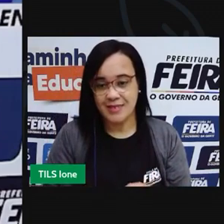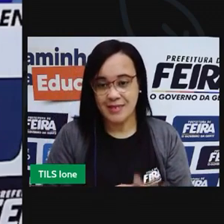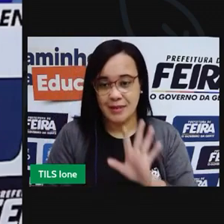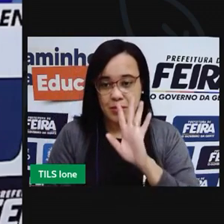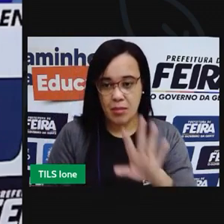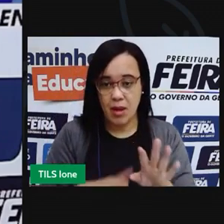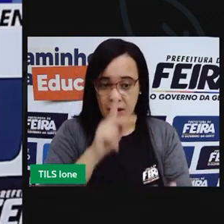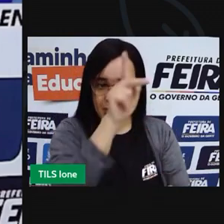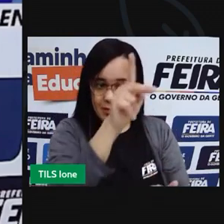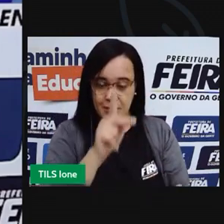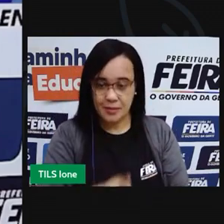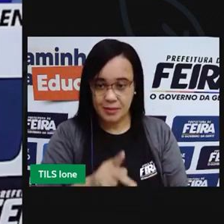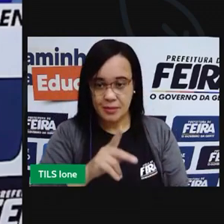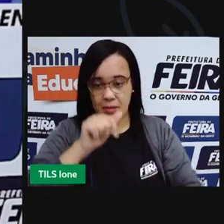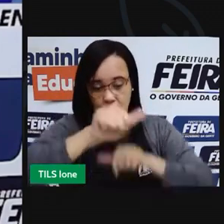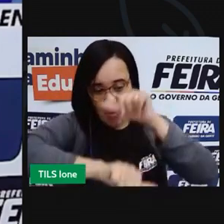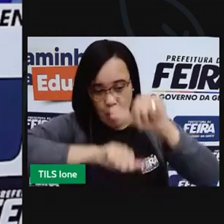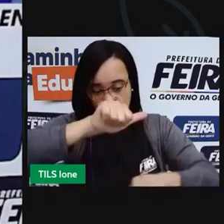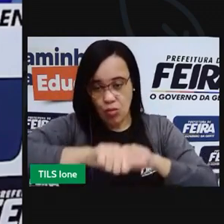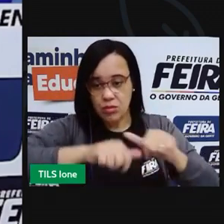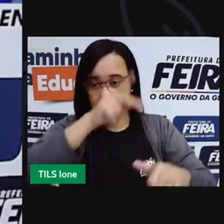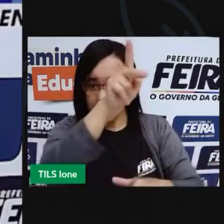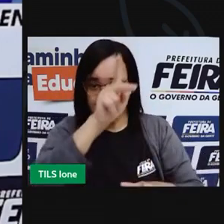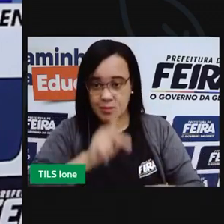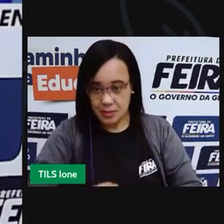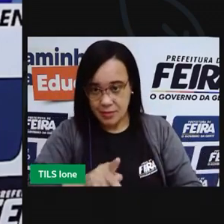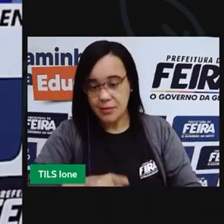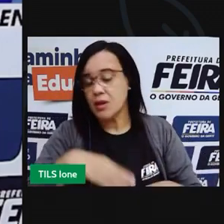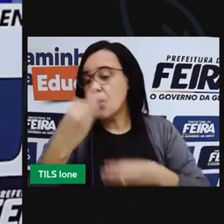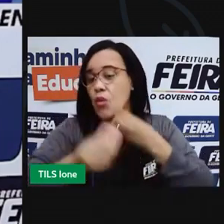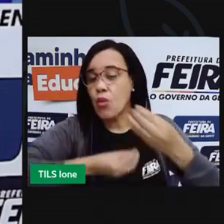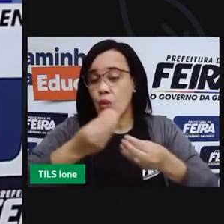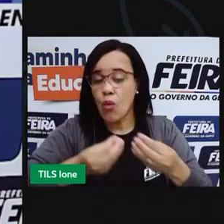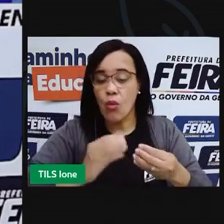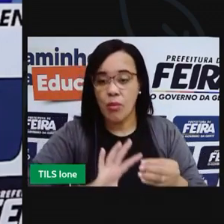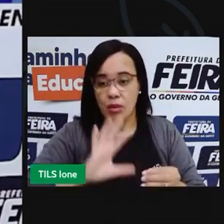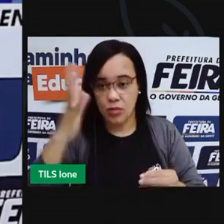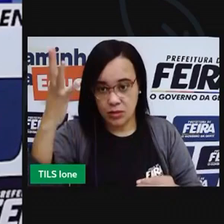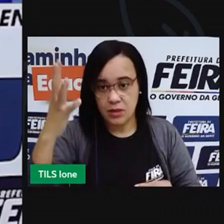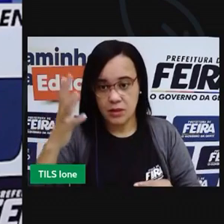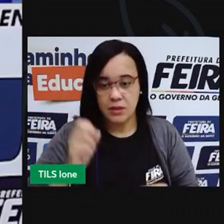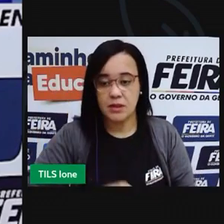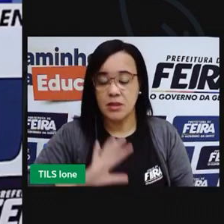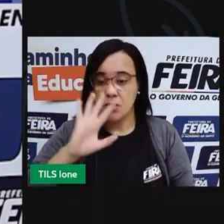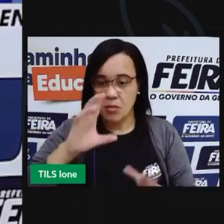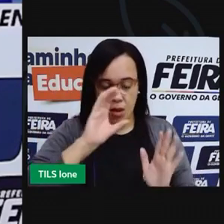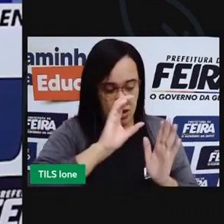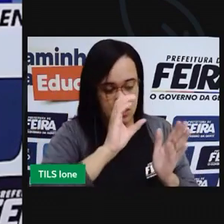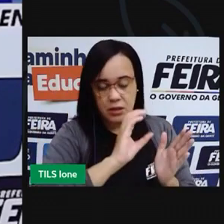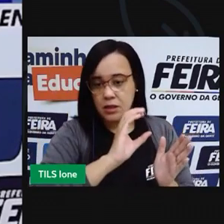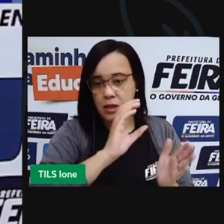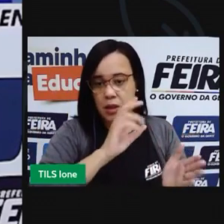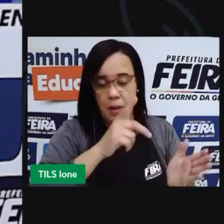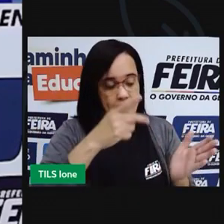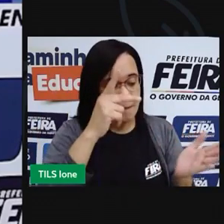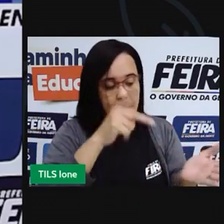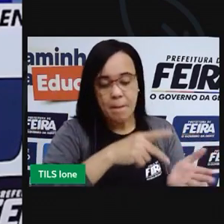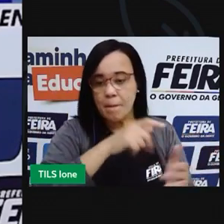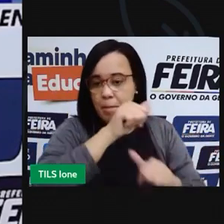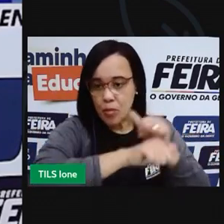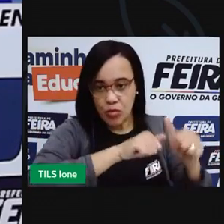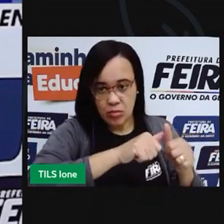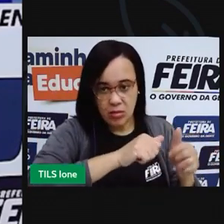aspecto pessoal, dando a sua interpretação dos fatos, mantendo características importantes que façam